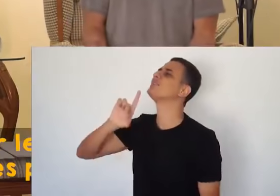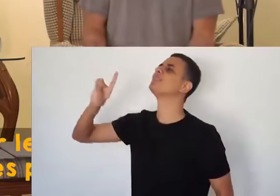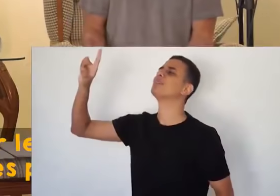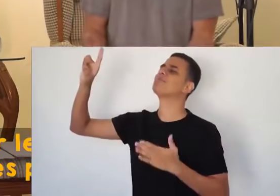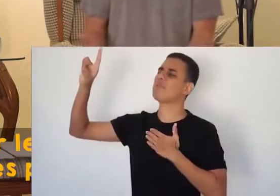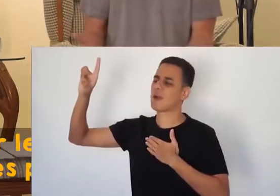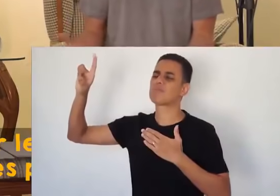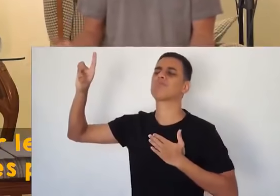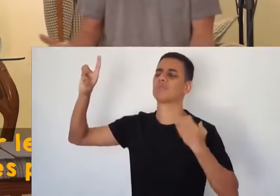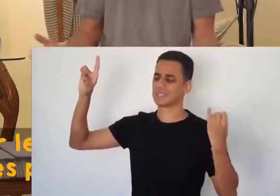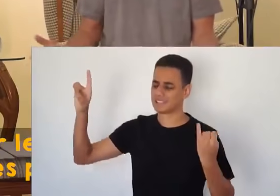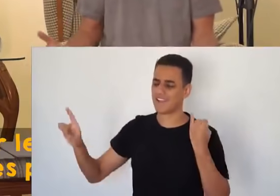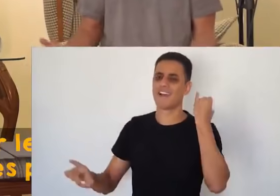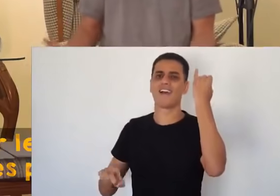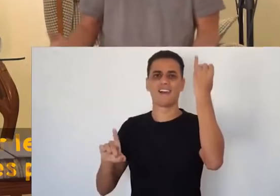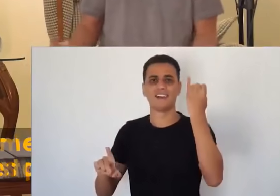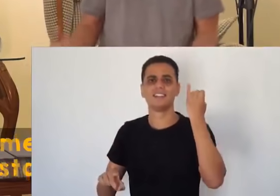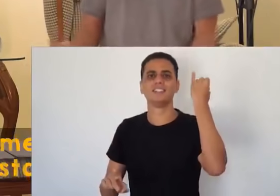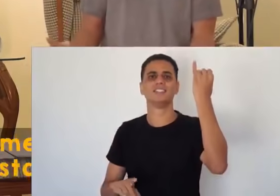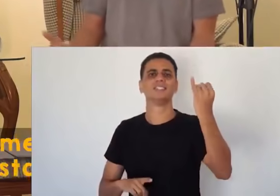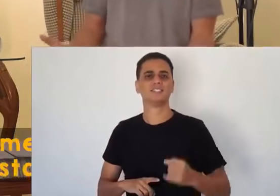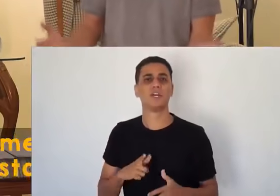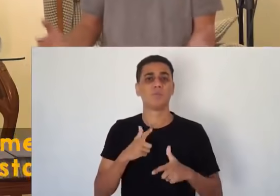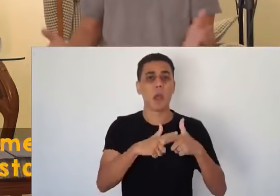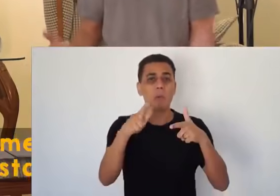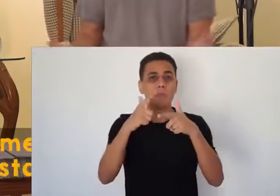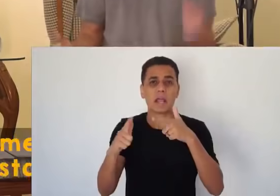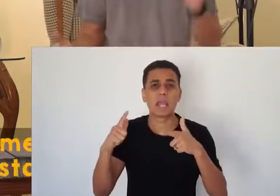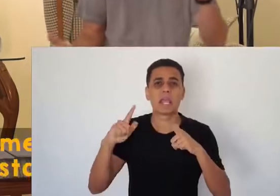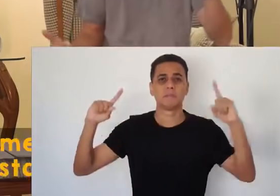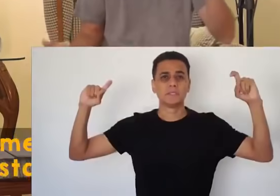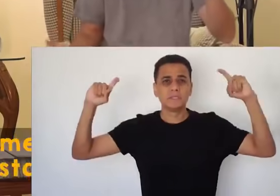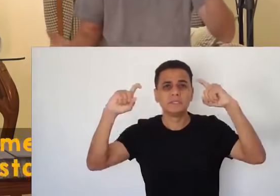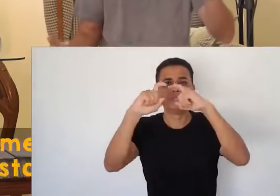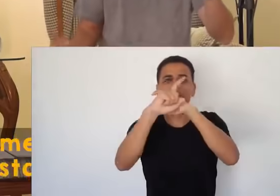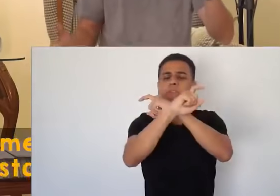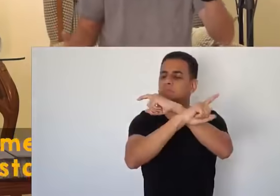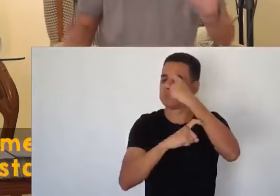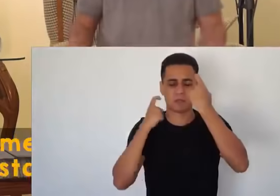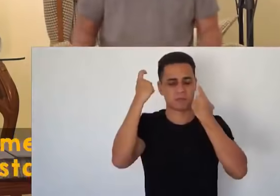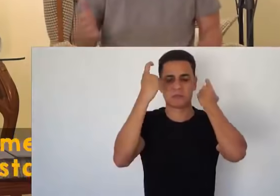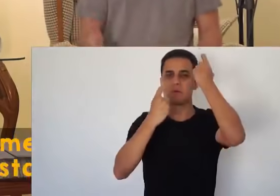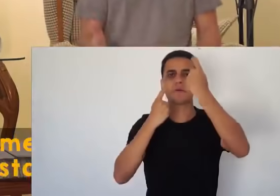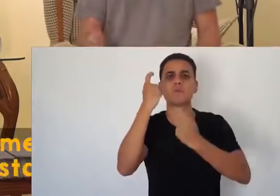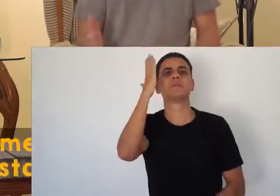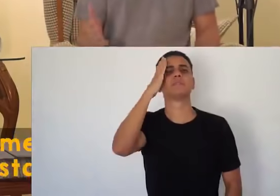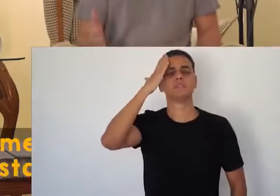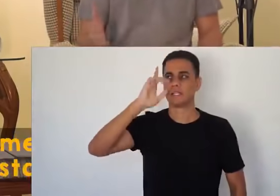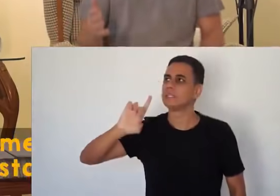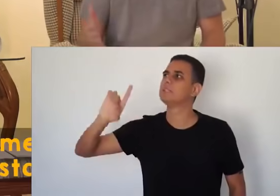quão bom tu és pra mim, me alegrarei em meio às lutas, pois sei